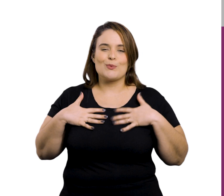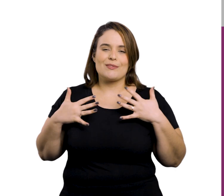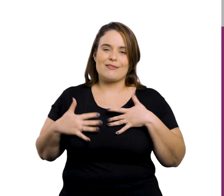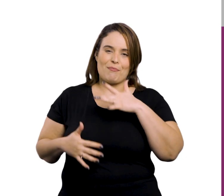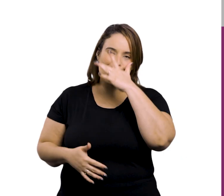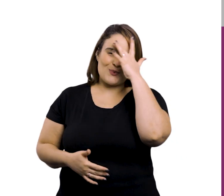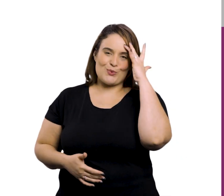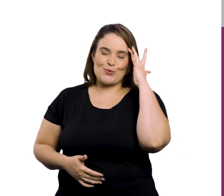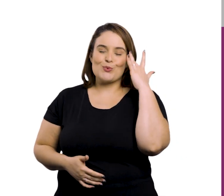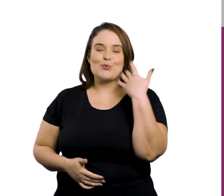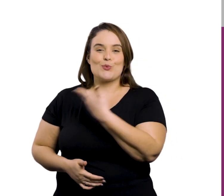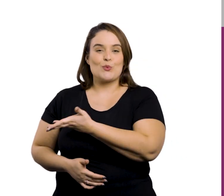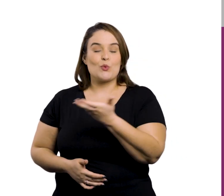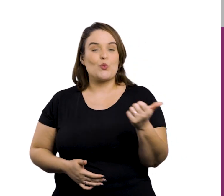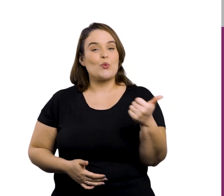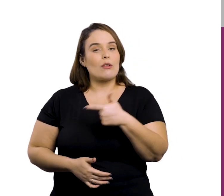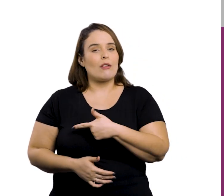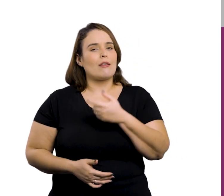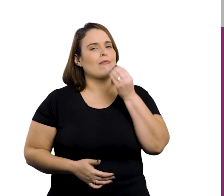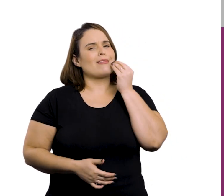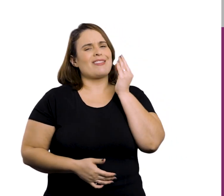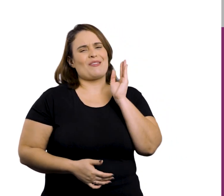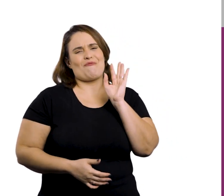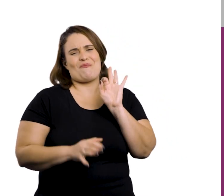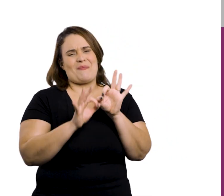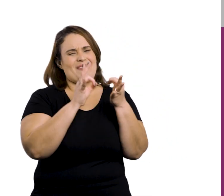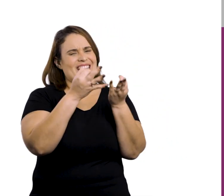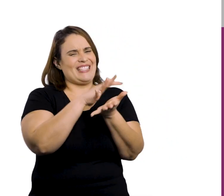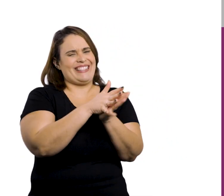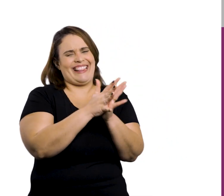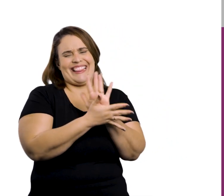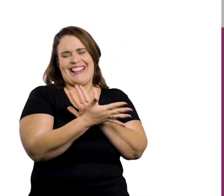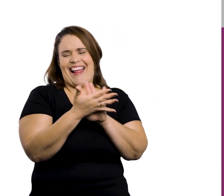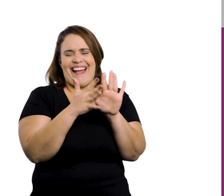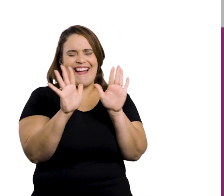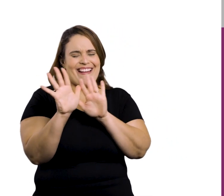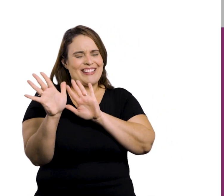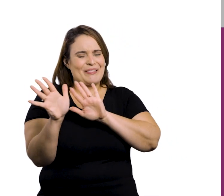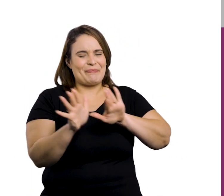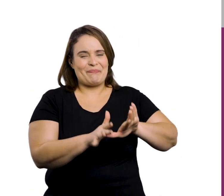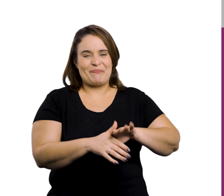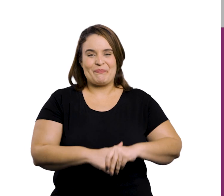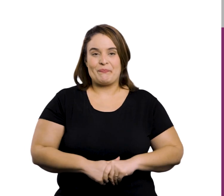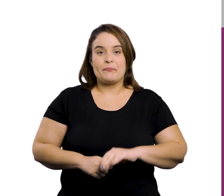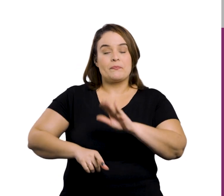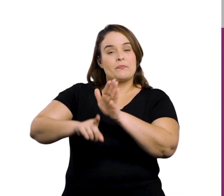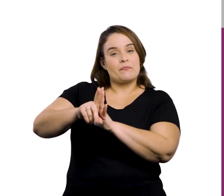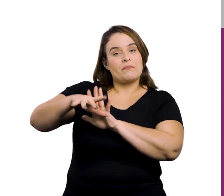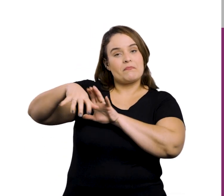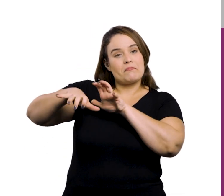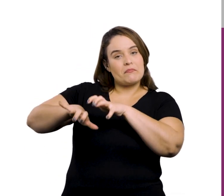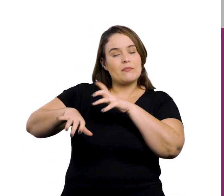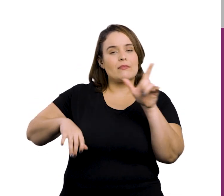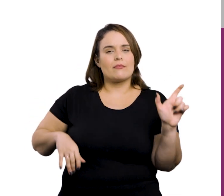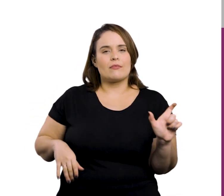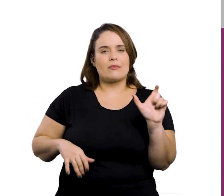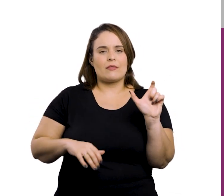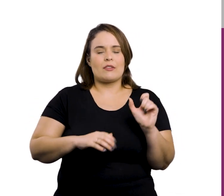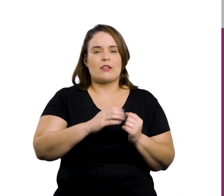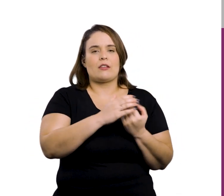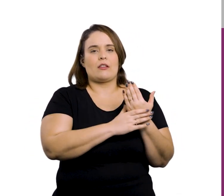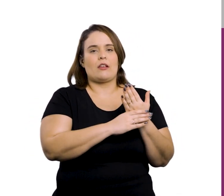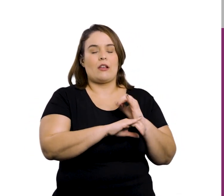assustar pessoas do que, de fato, uma tentativa de destruir famílias. Pesquisadores da área dizem que esse termo começou